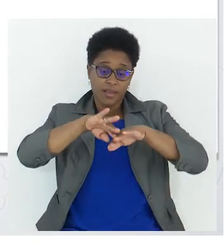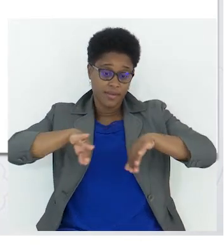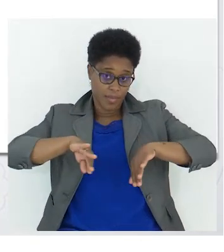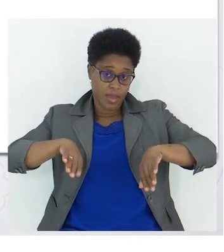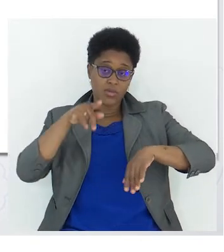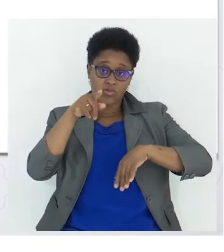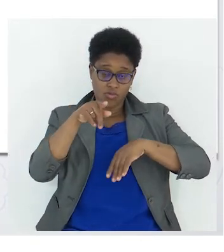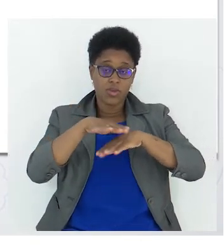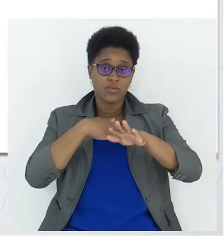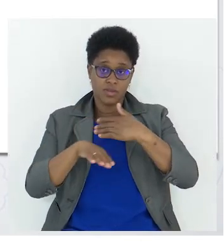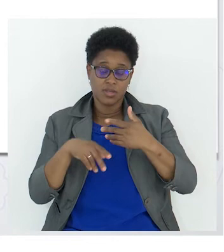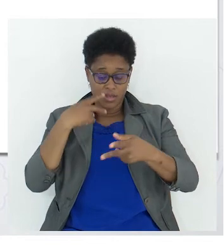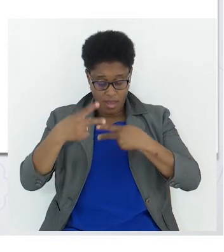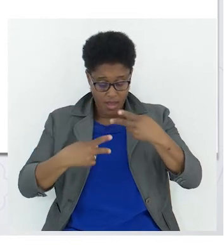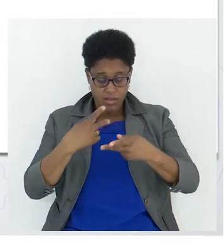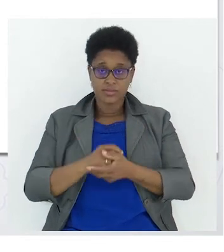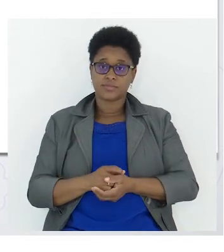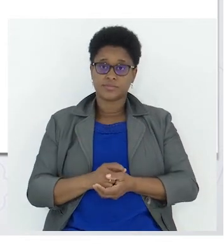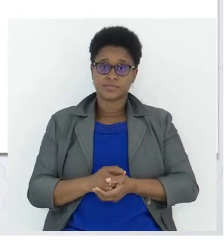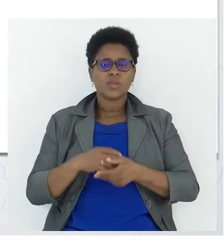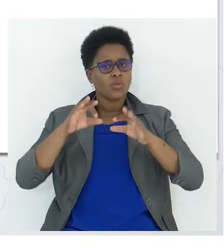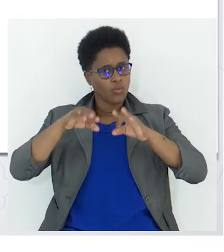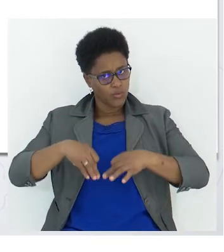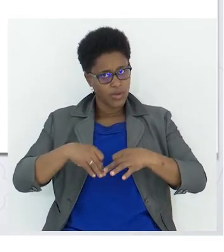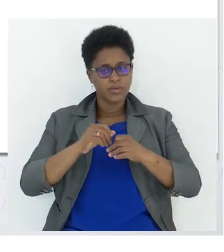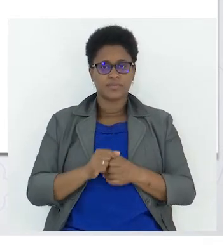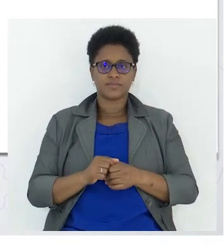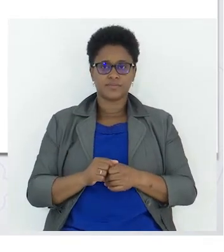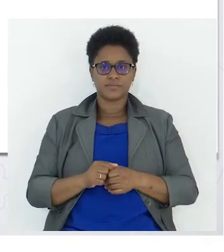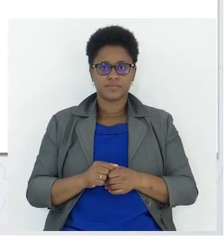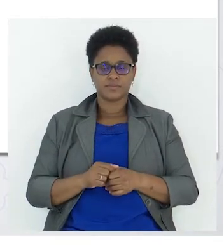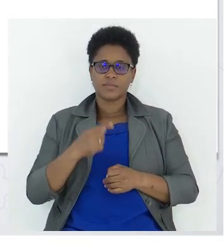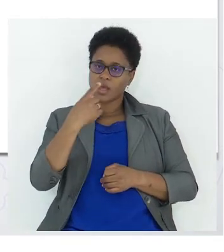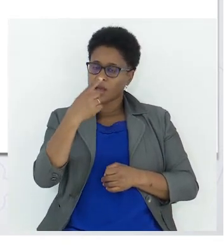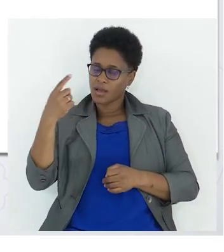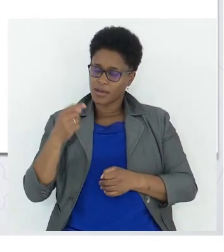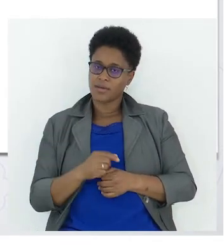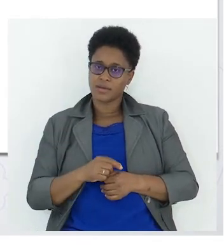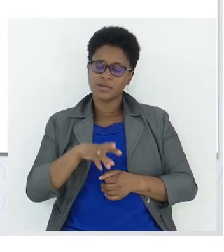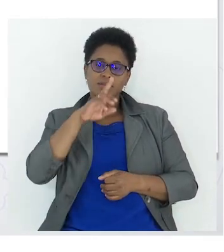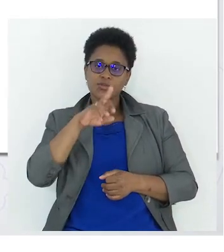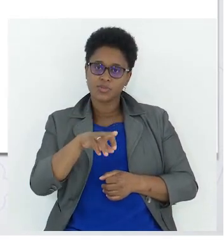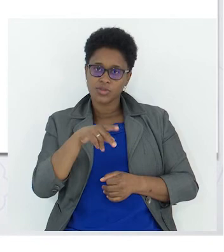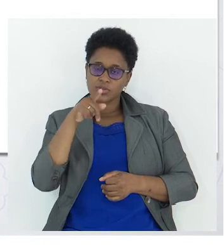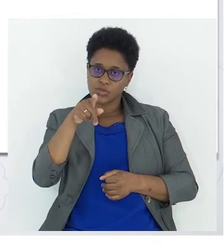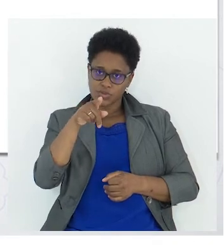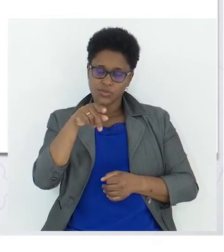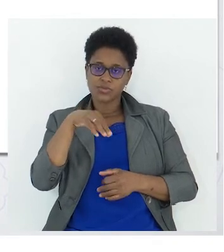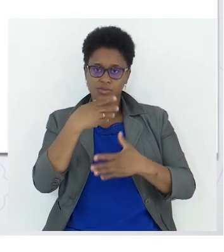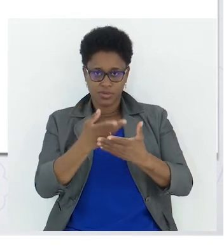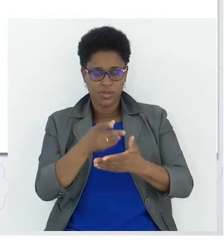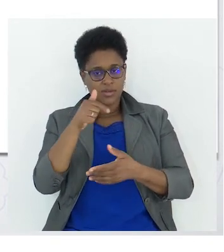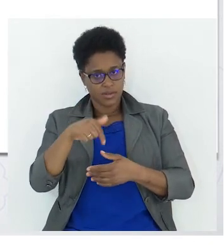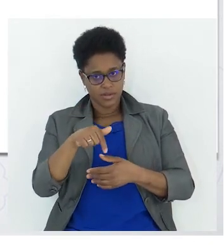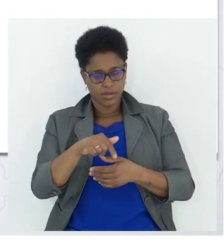Separadamente, vais fazer essa análise e, no fim, a cada resposta que deres, tens